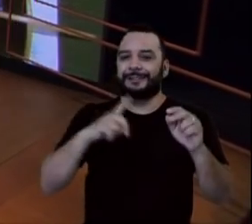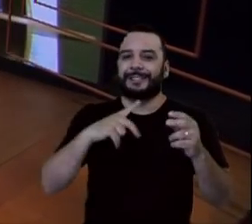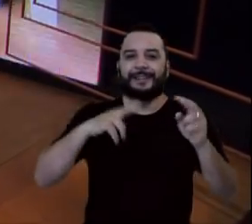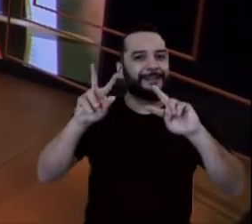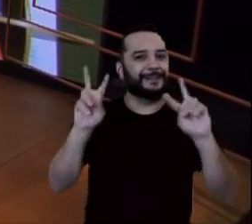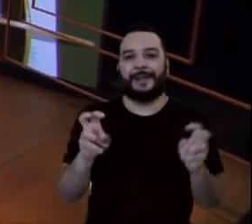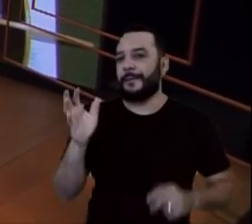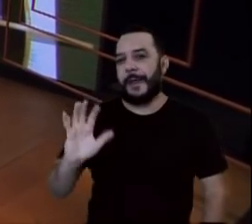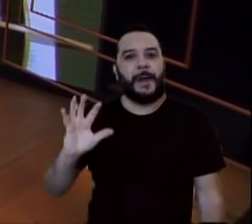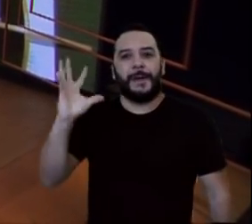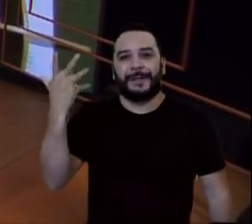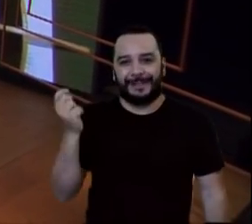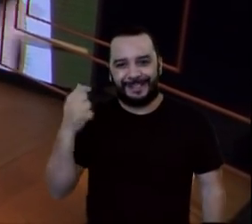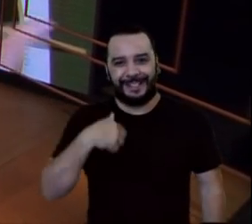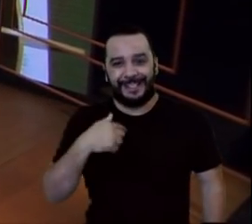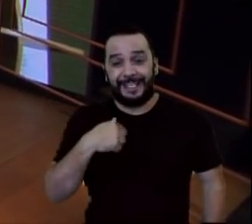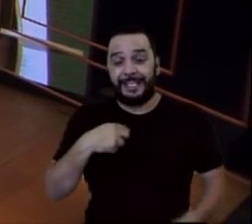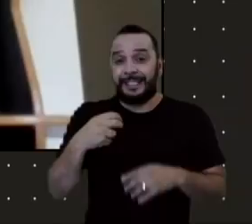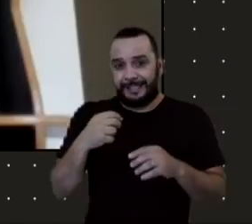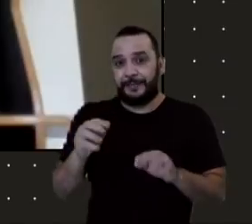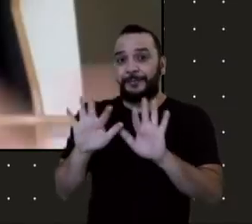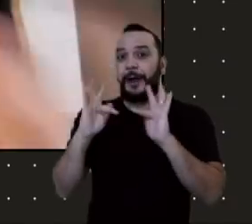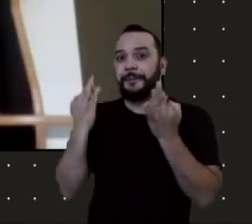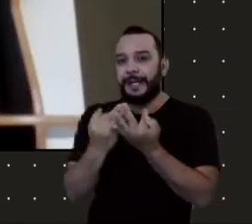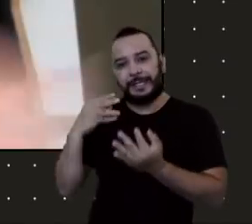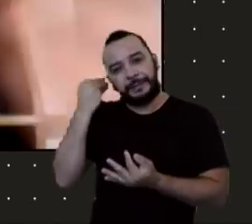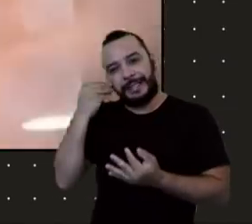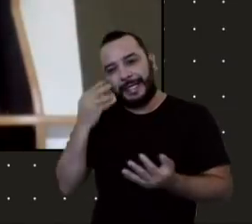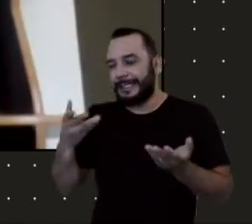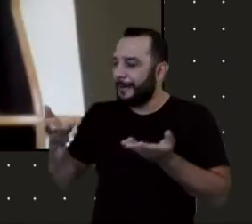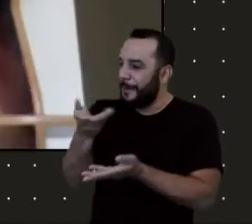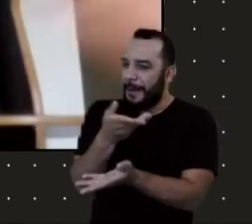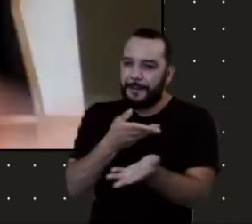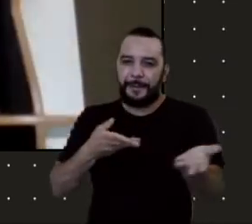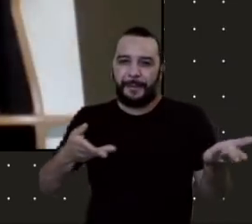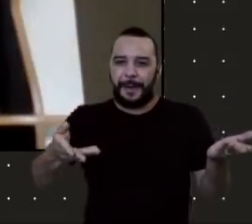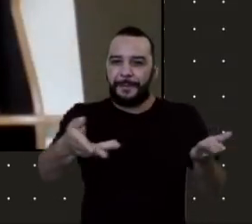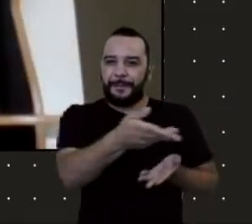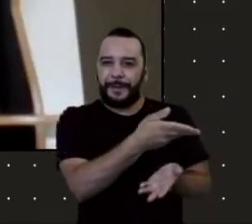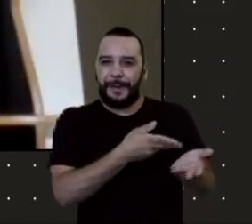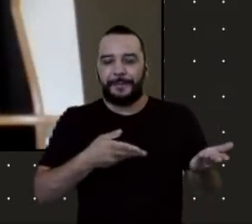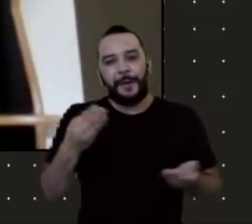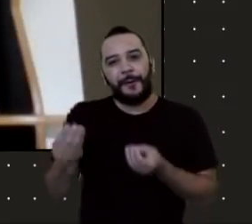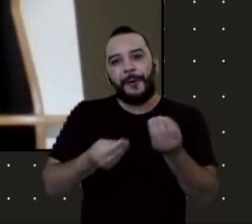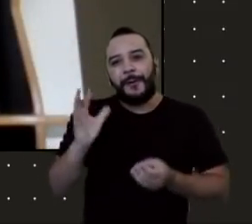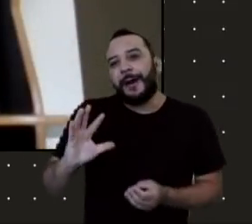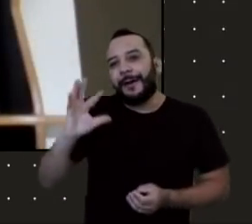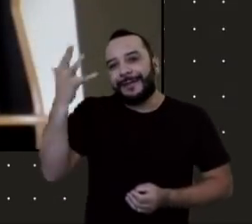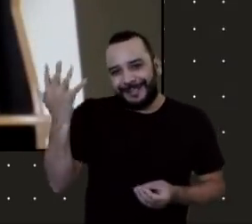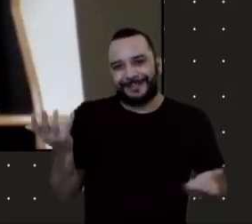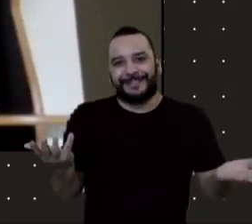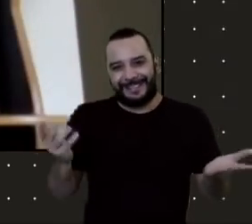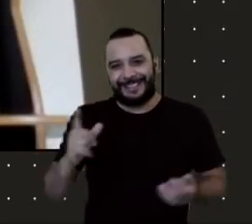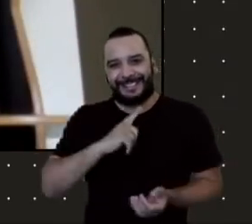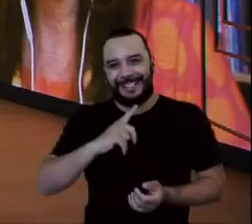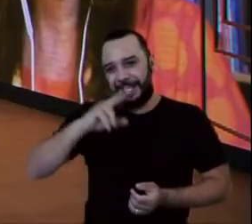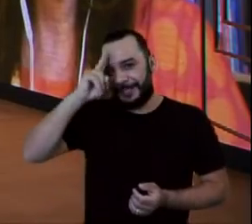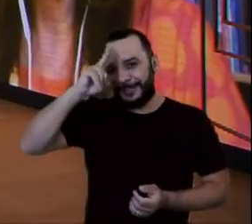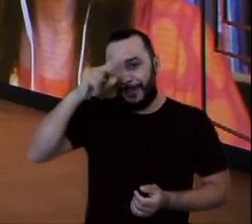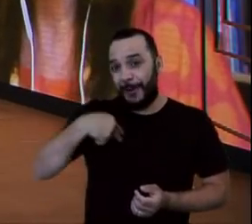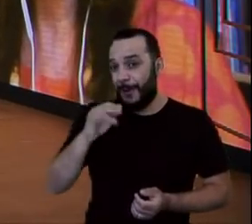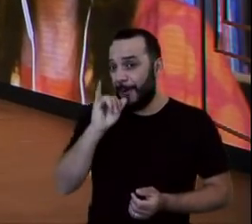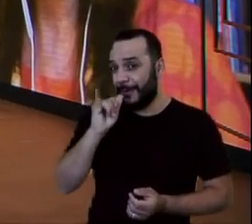tinha algum tema que acontecia e eles comentavam, a família vivenciava um pouco esses acontecimentos, de certa